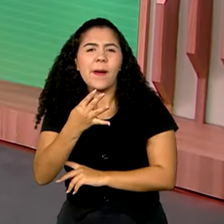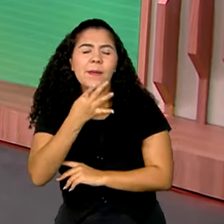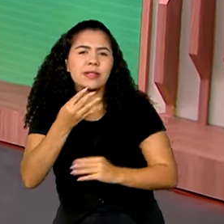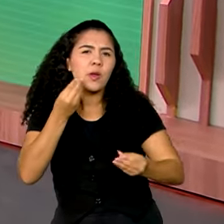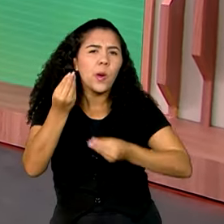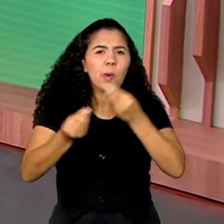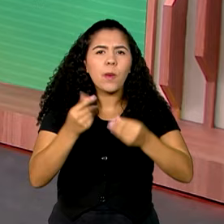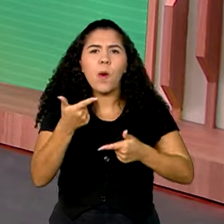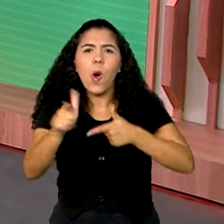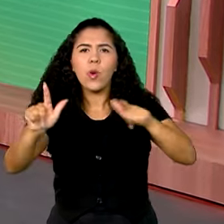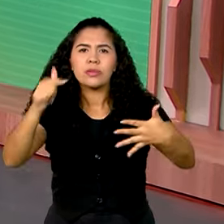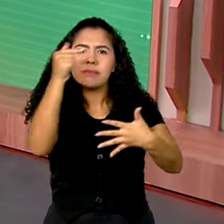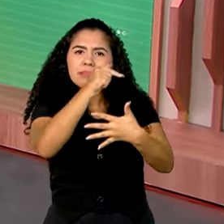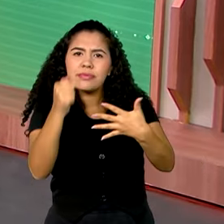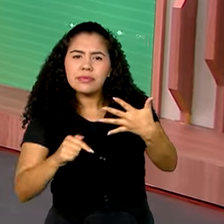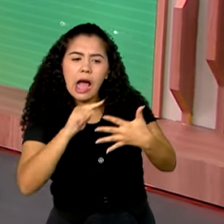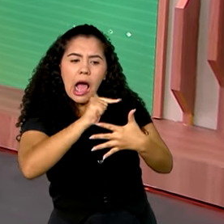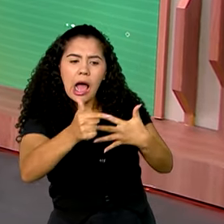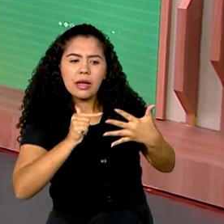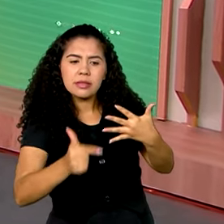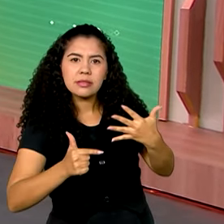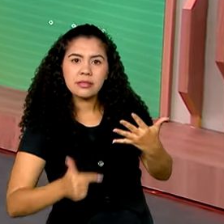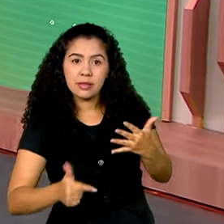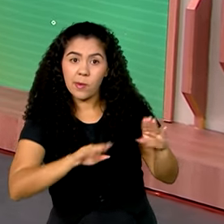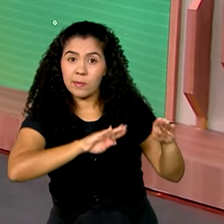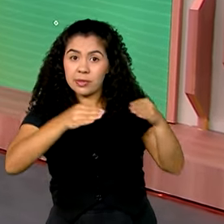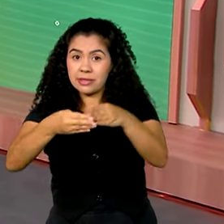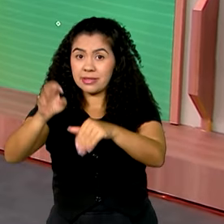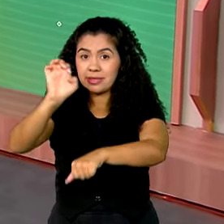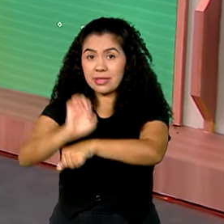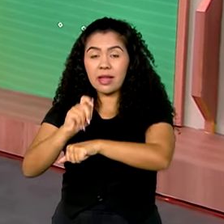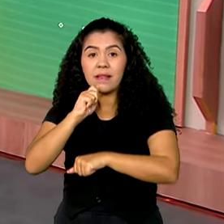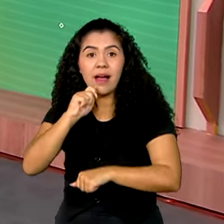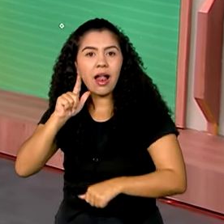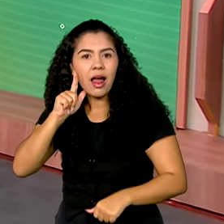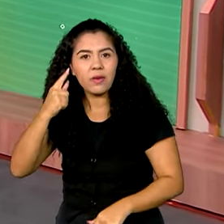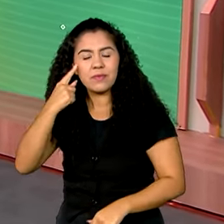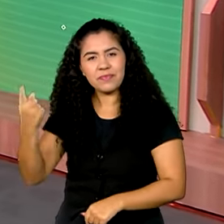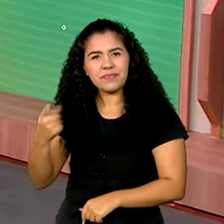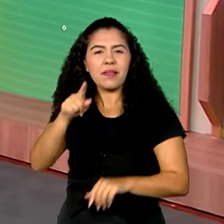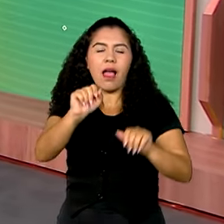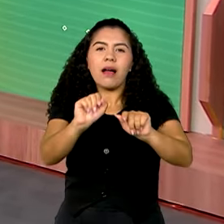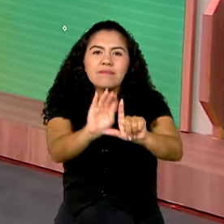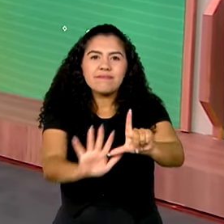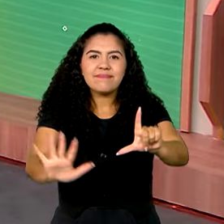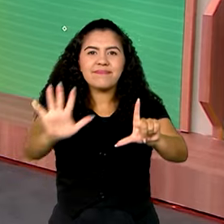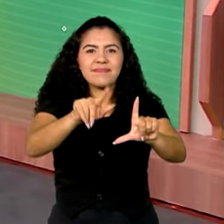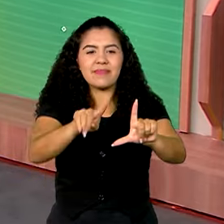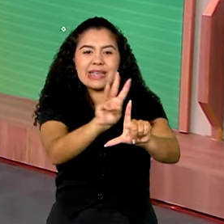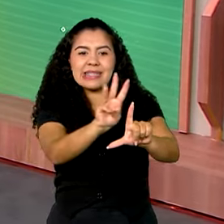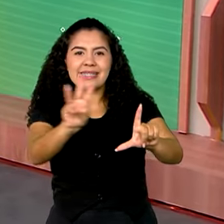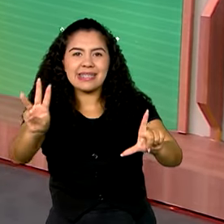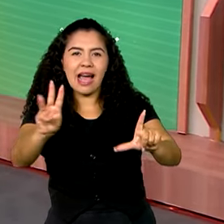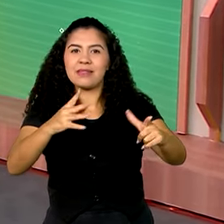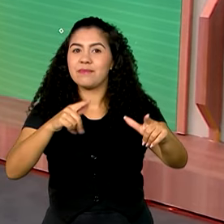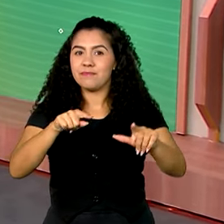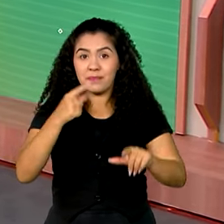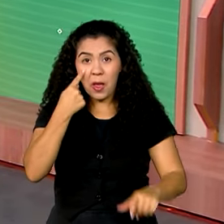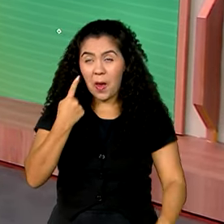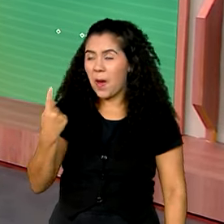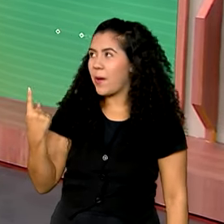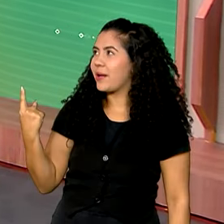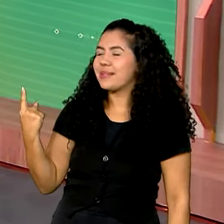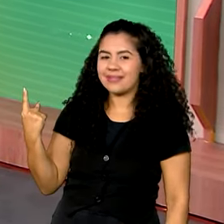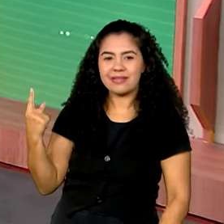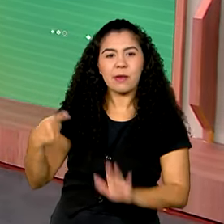em Arapiraca, Alagoas. Os dados, você sabe, são da plataforma Comunica BR, que mostra com transparência os investimentos